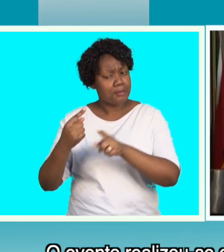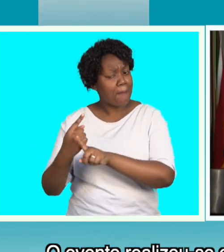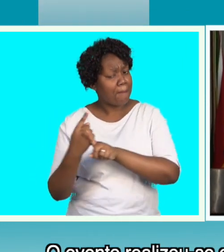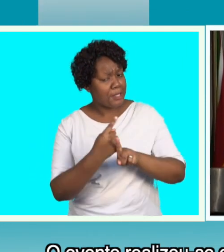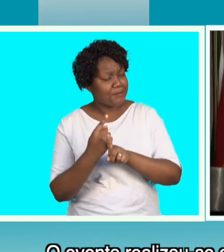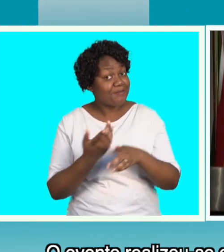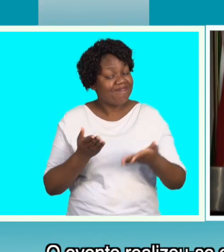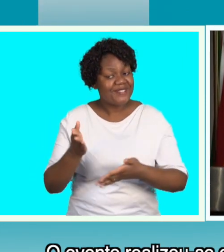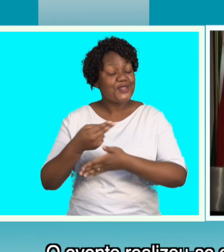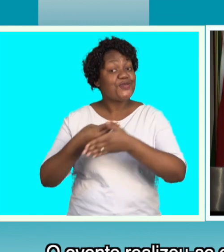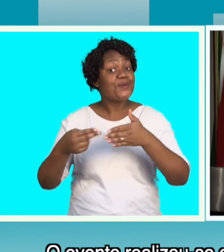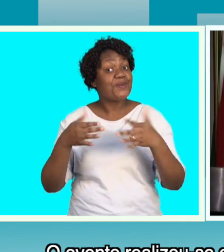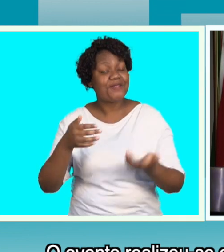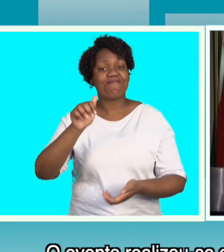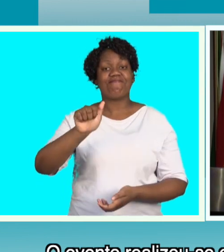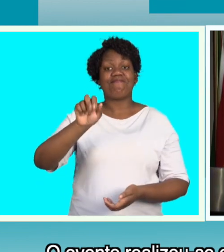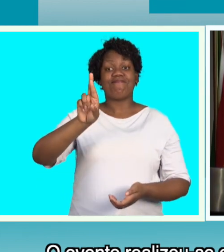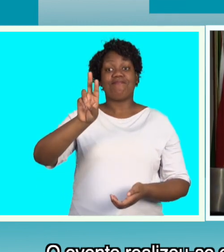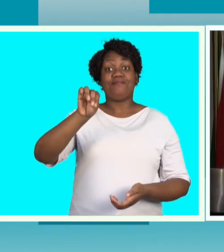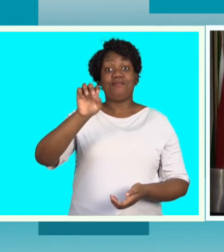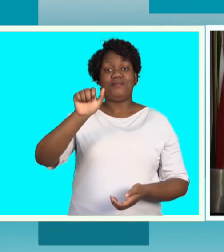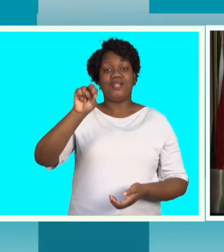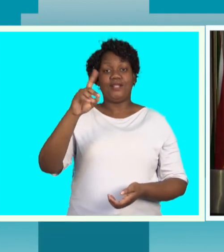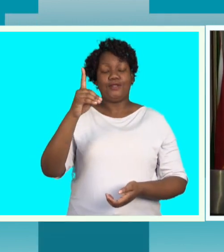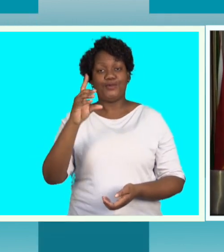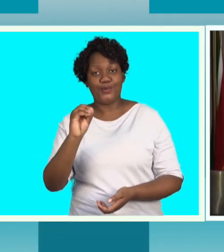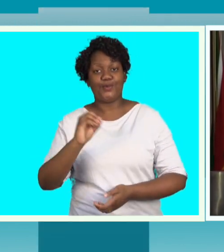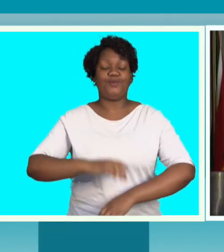presença do vice-ministro da Educação, Armindo Ungunga.